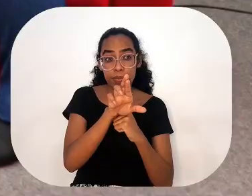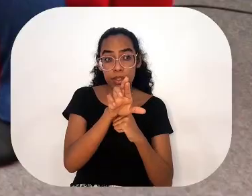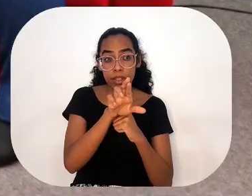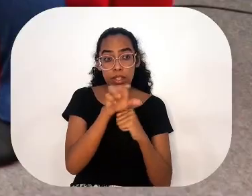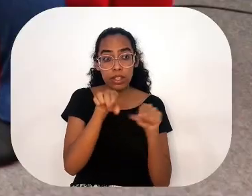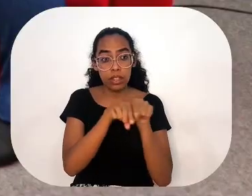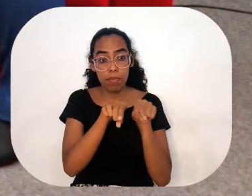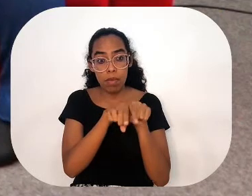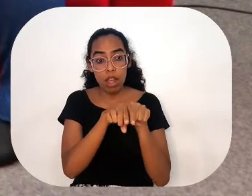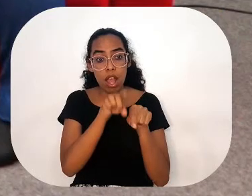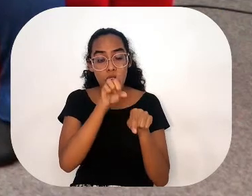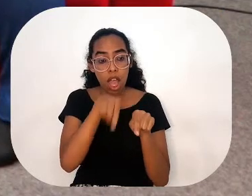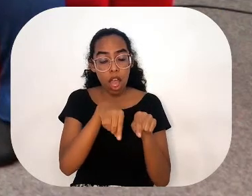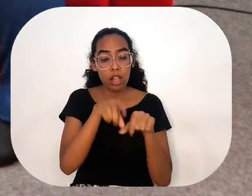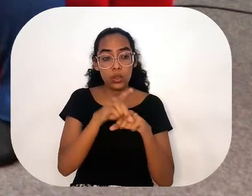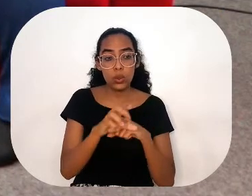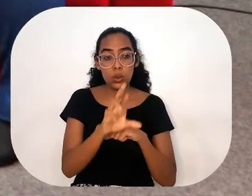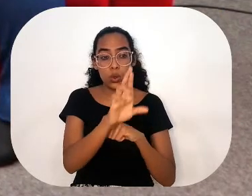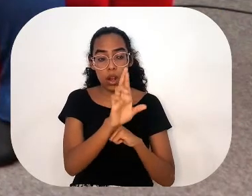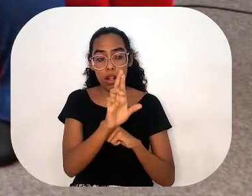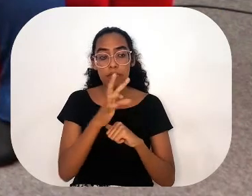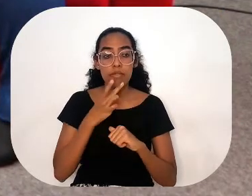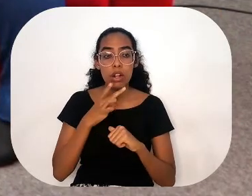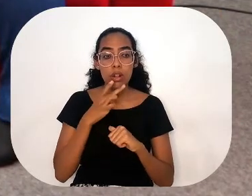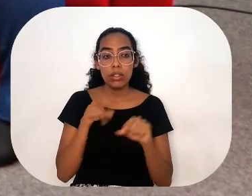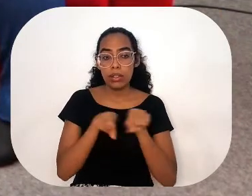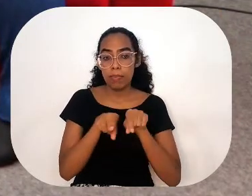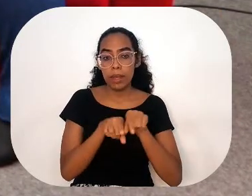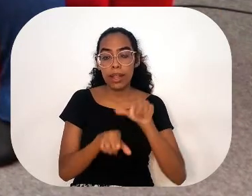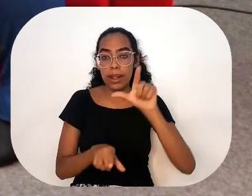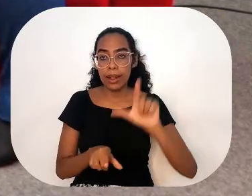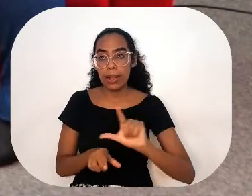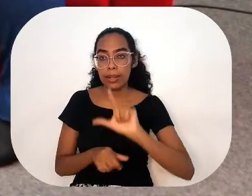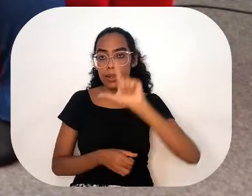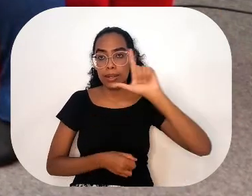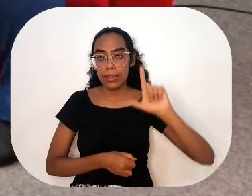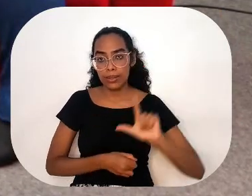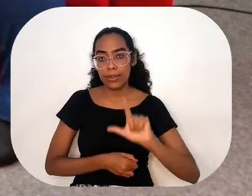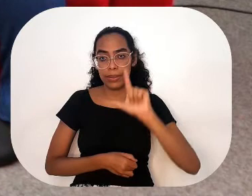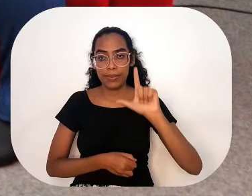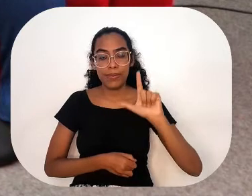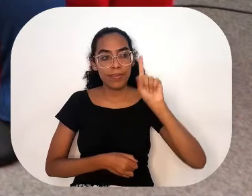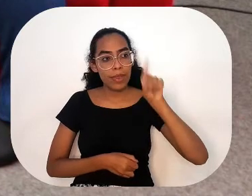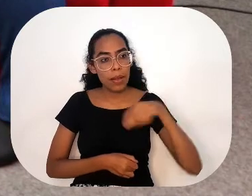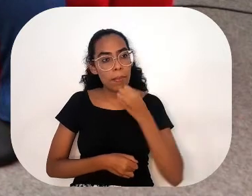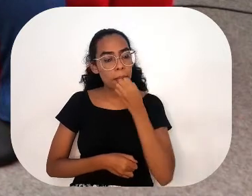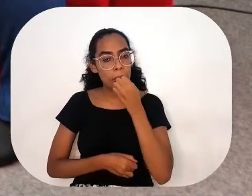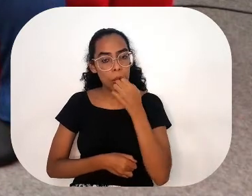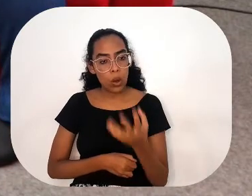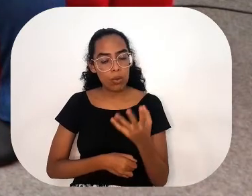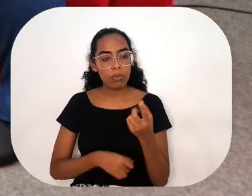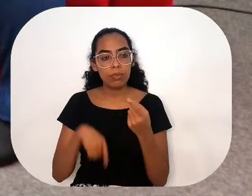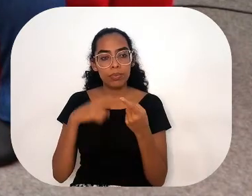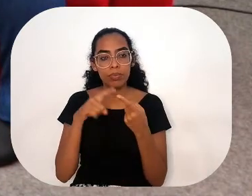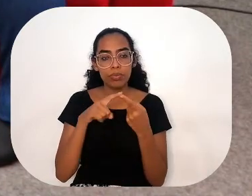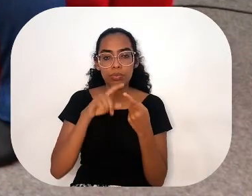tratou de literatura no caso não Raquel de Queiroz mas de outros dois escritores contemporâneos Super Interessante também